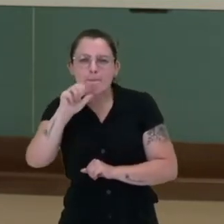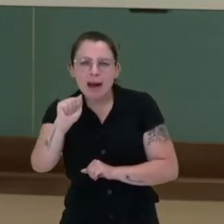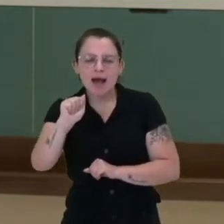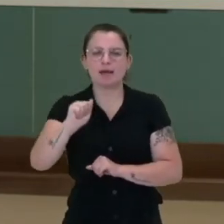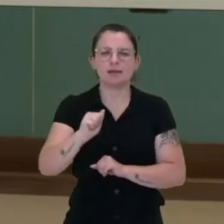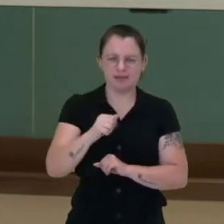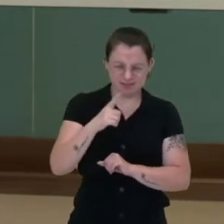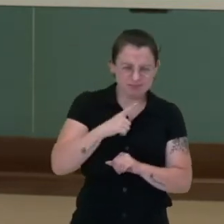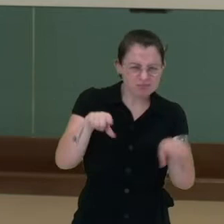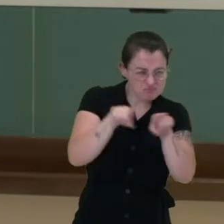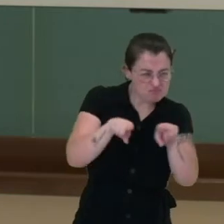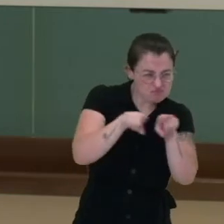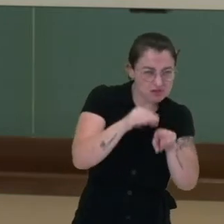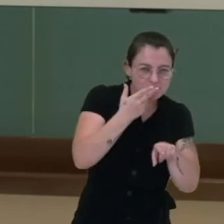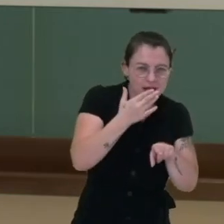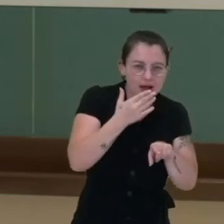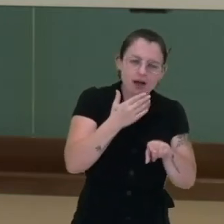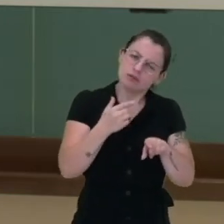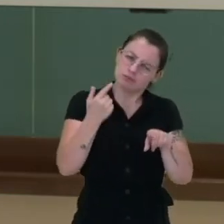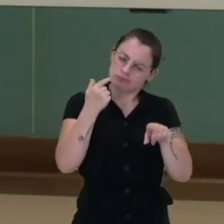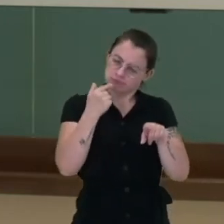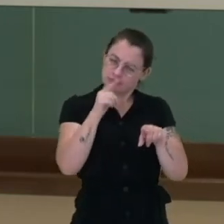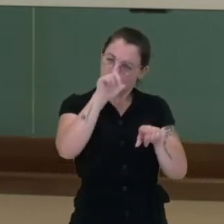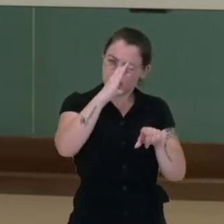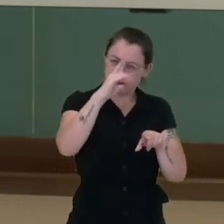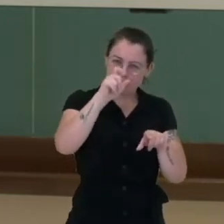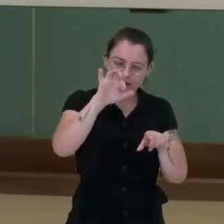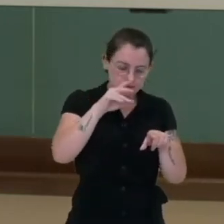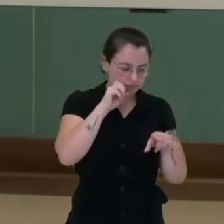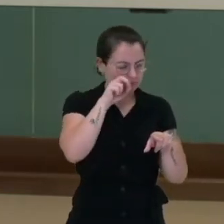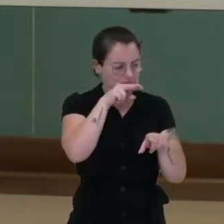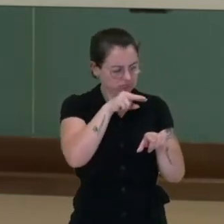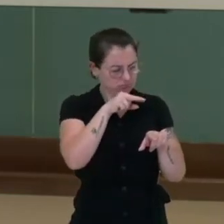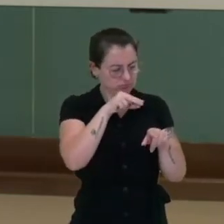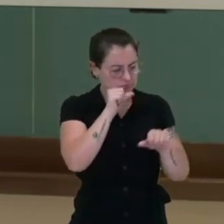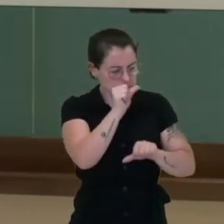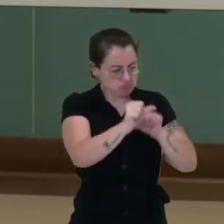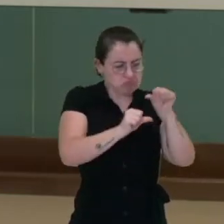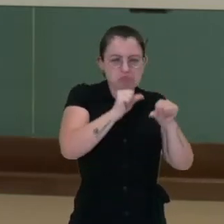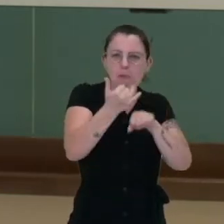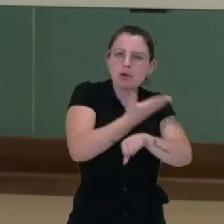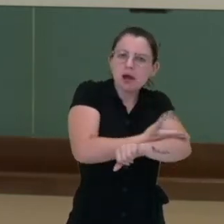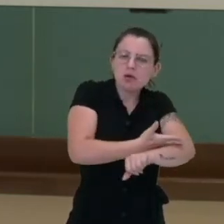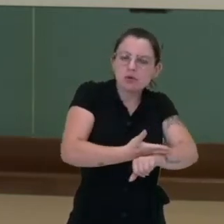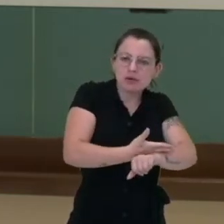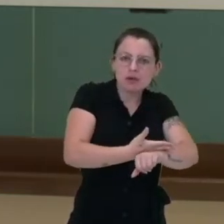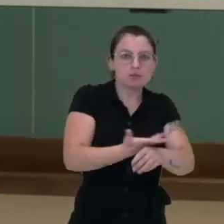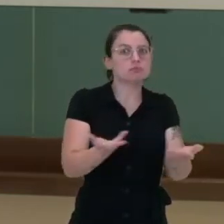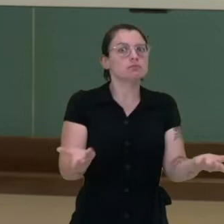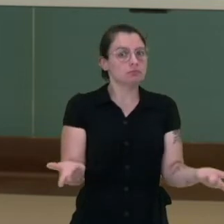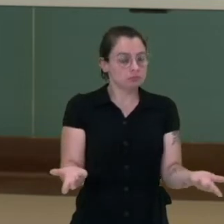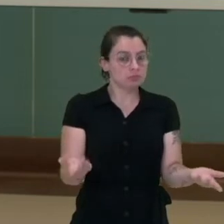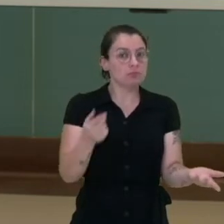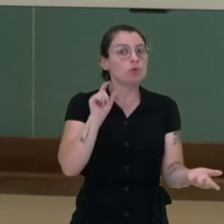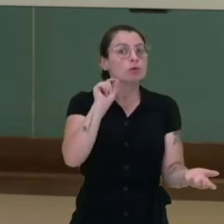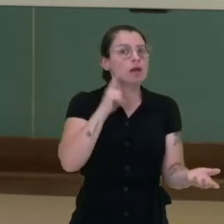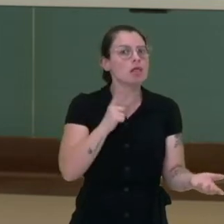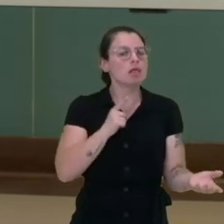Fabiano, a clara era translúcida. Com o calor, ela foi ficando branca. Opa! Ocorreu